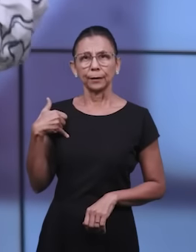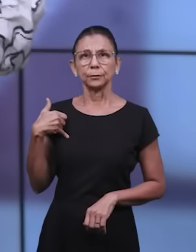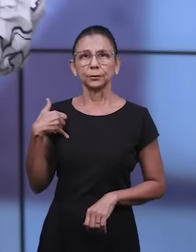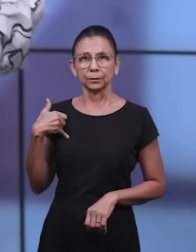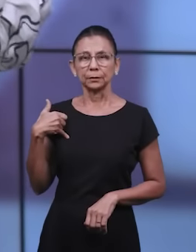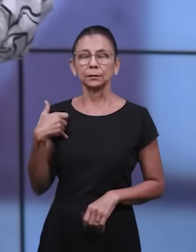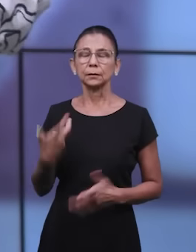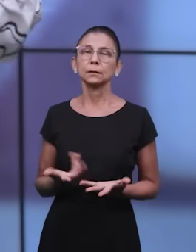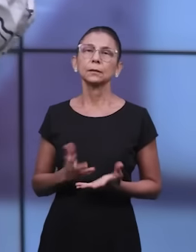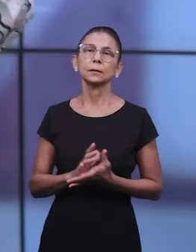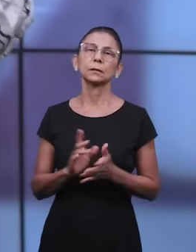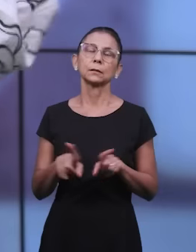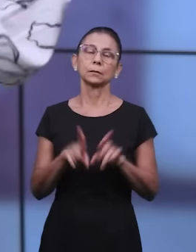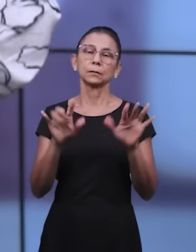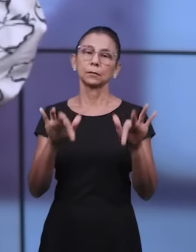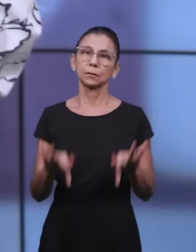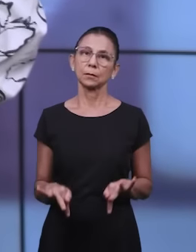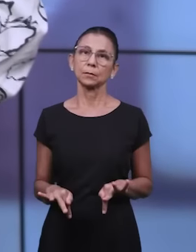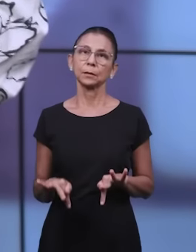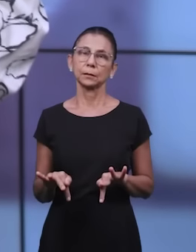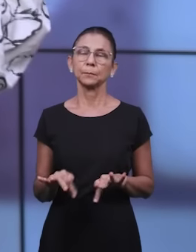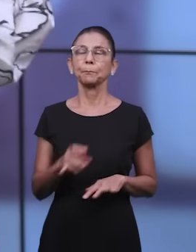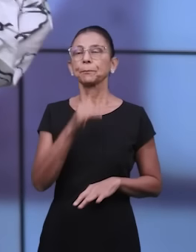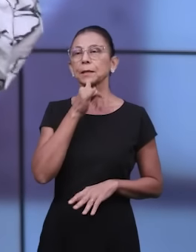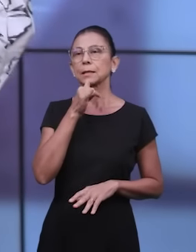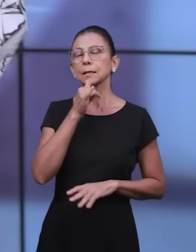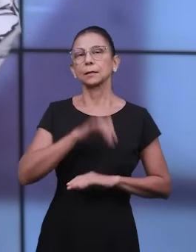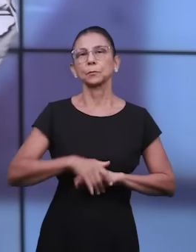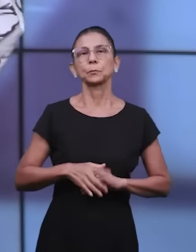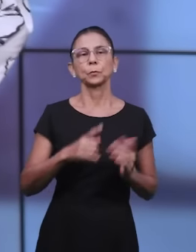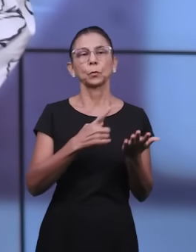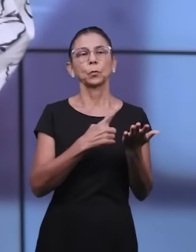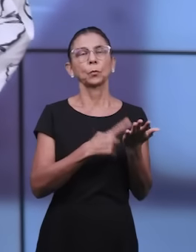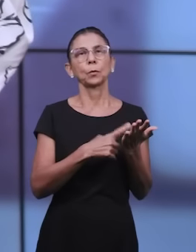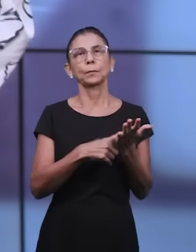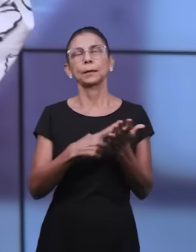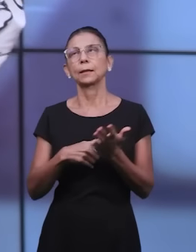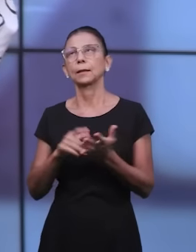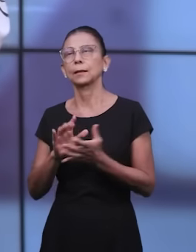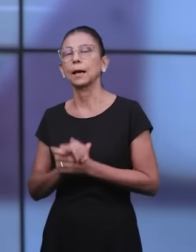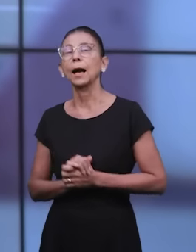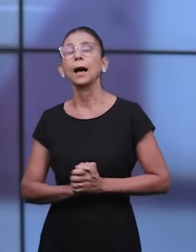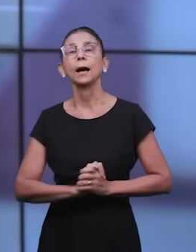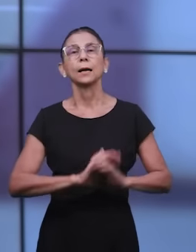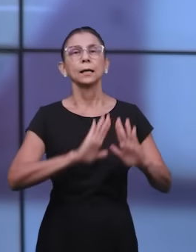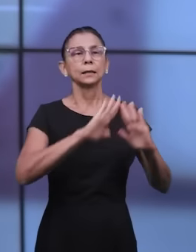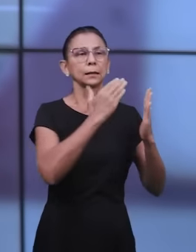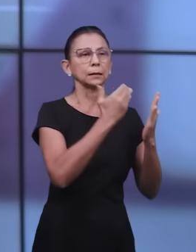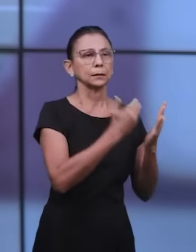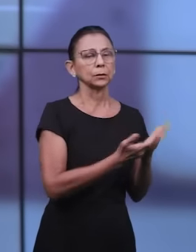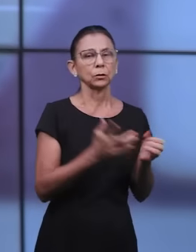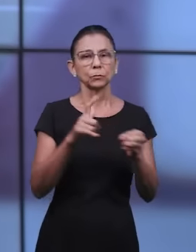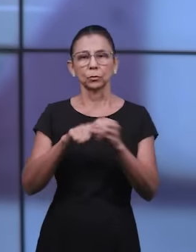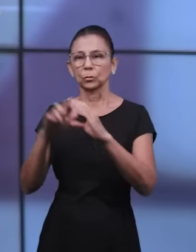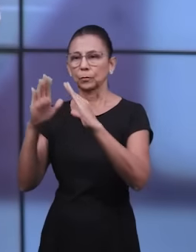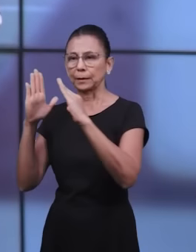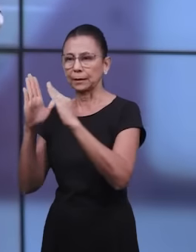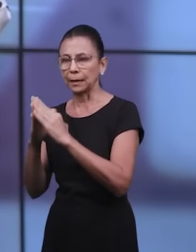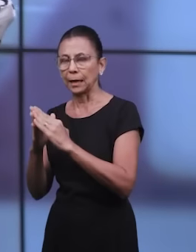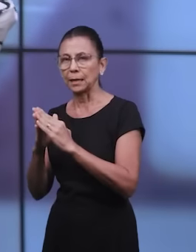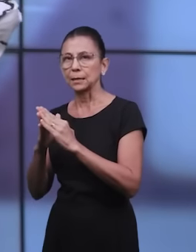todos os dias, inclusive nos finais de semana. Por exemplo, vamos combinar que será somente quando voltar da escola e tomar